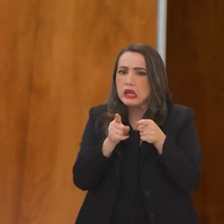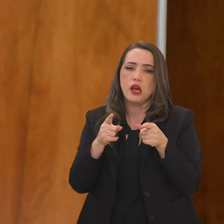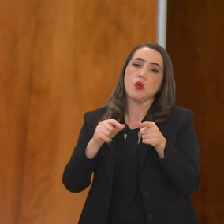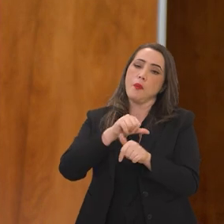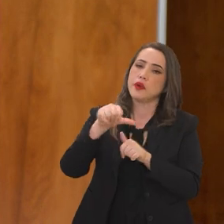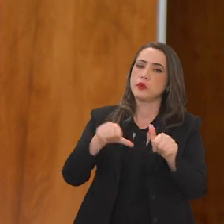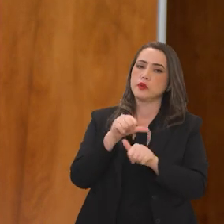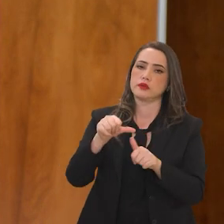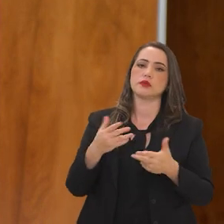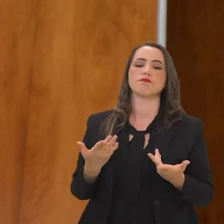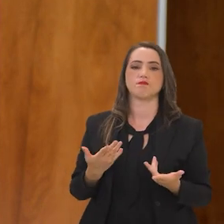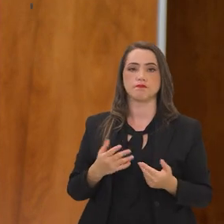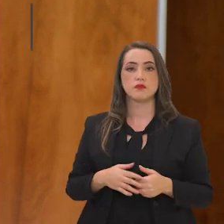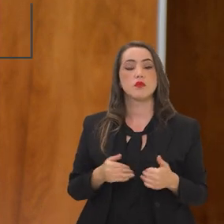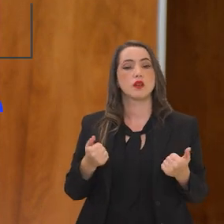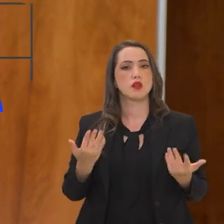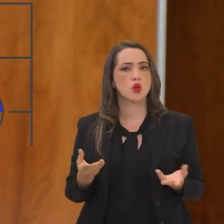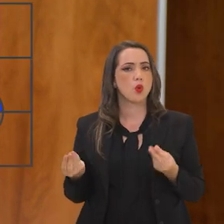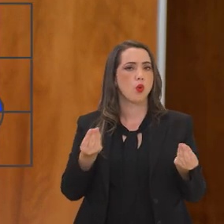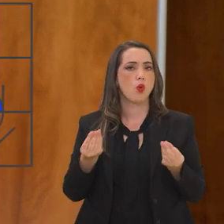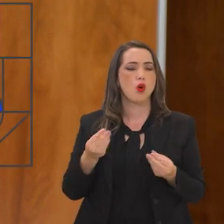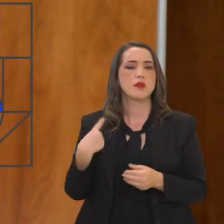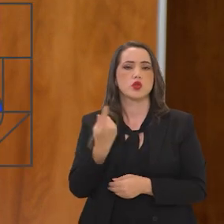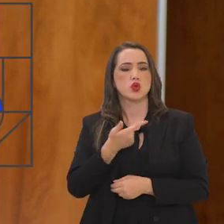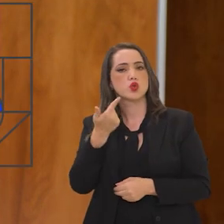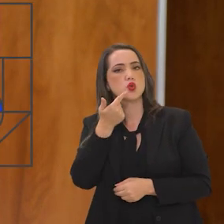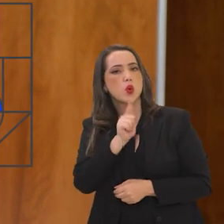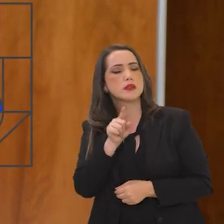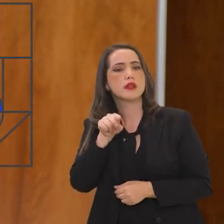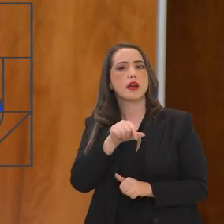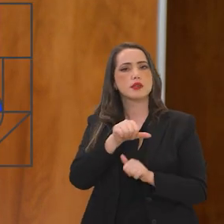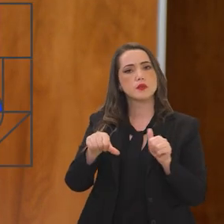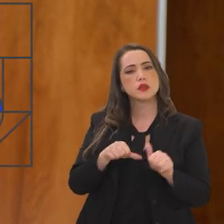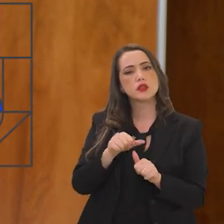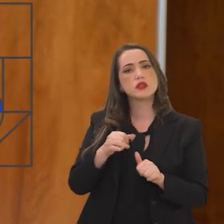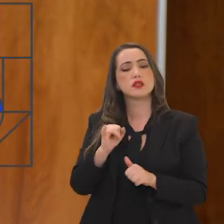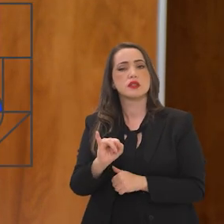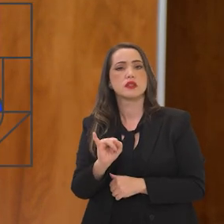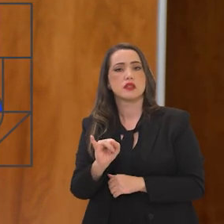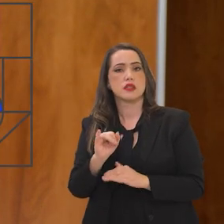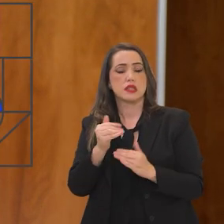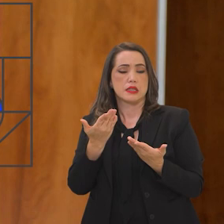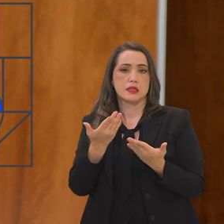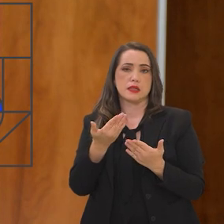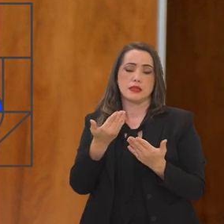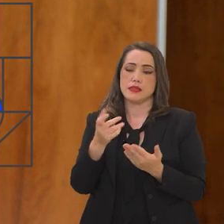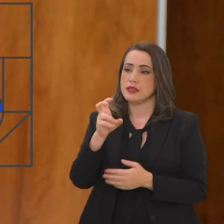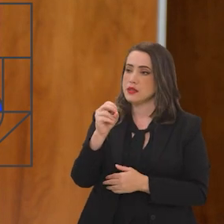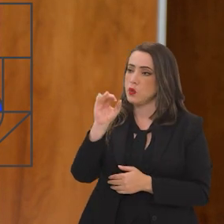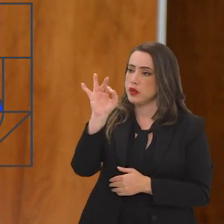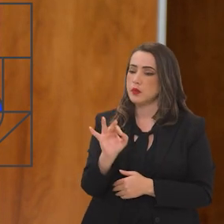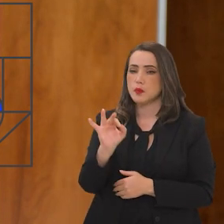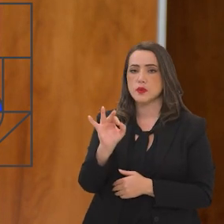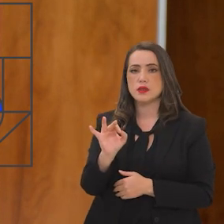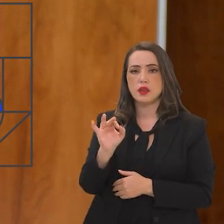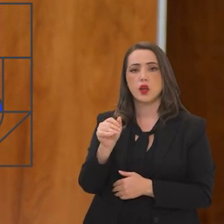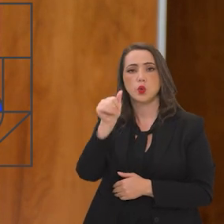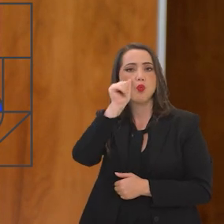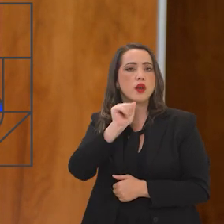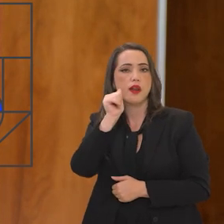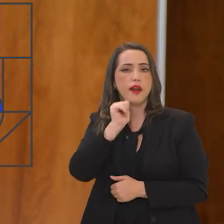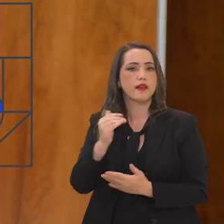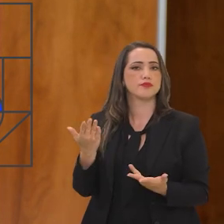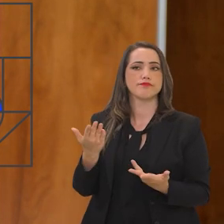para fazer essa virada de chave como é que a gente vai fazer essa virada de chave desperdiçando 50% potencial do país